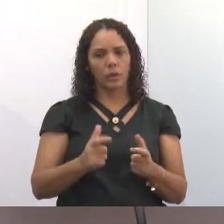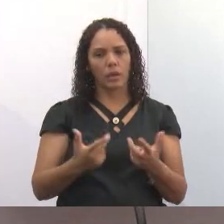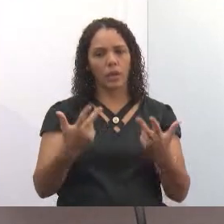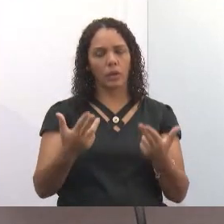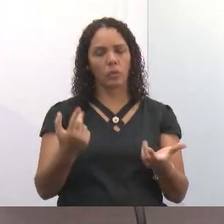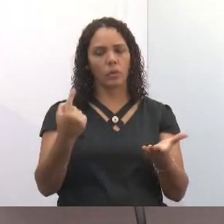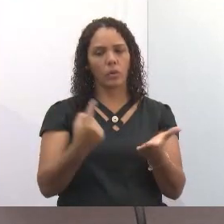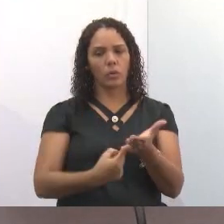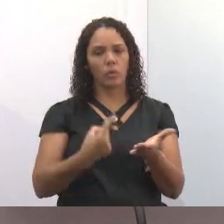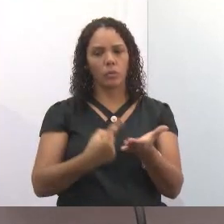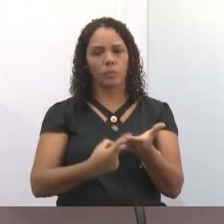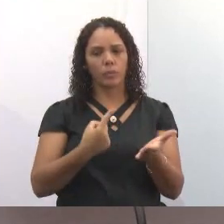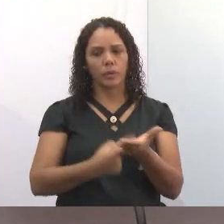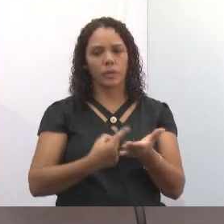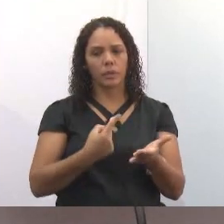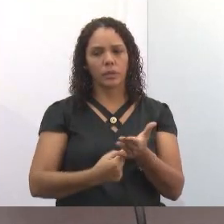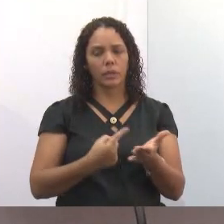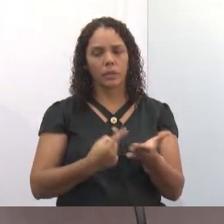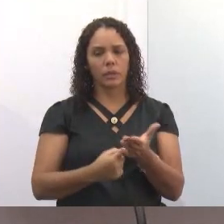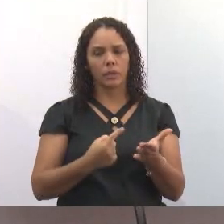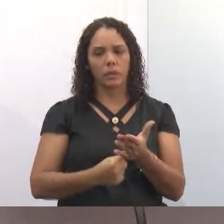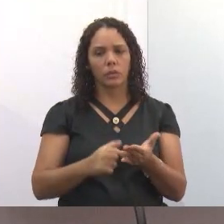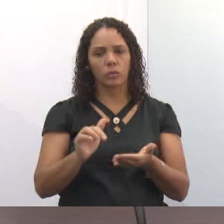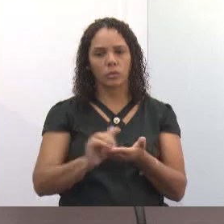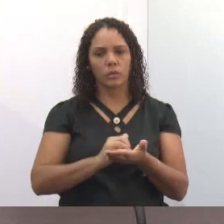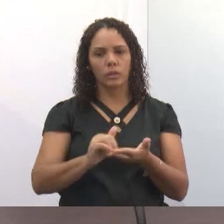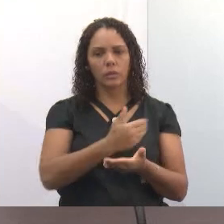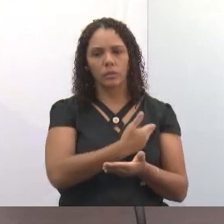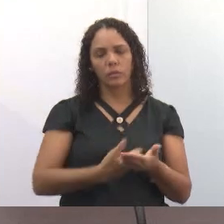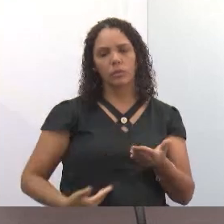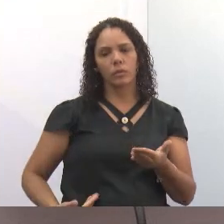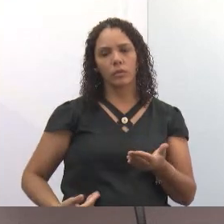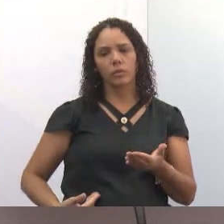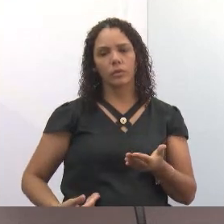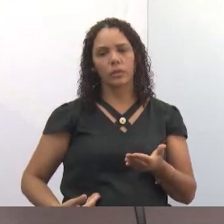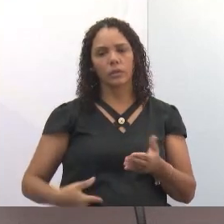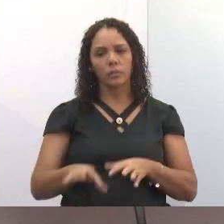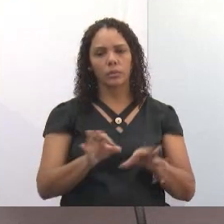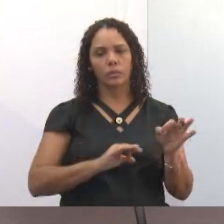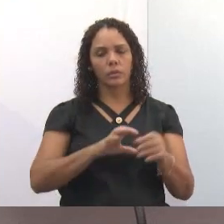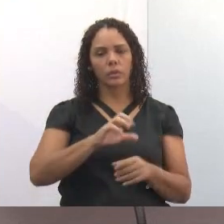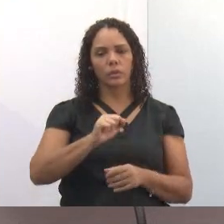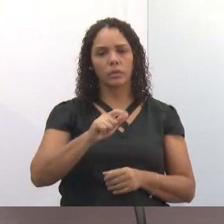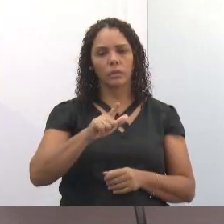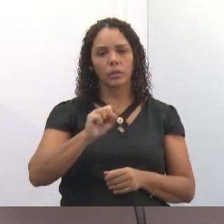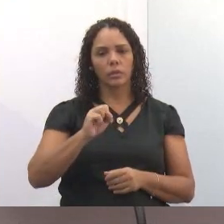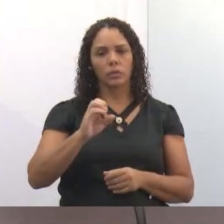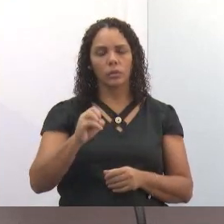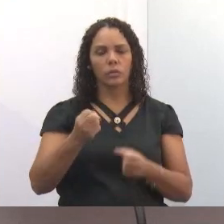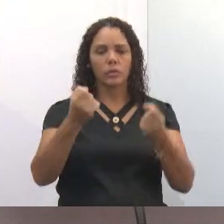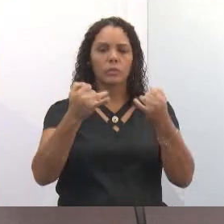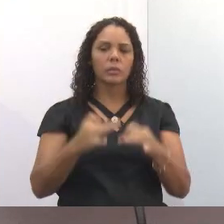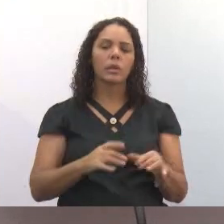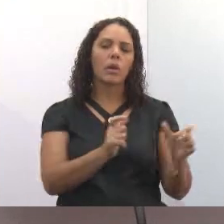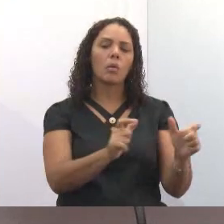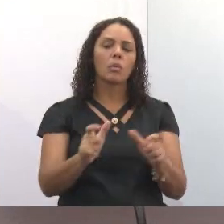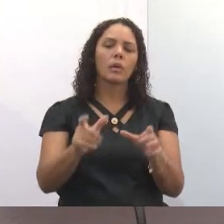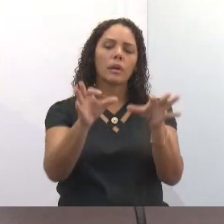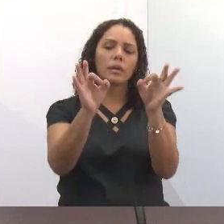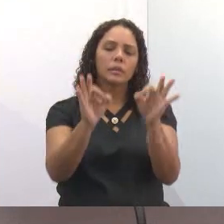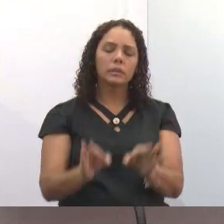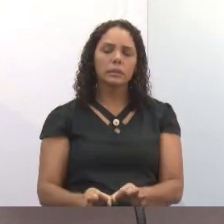acordo com o até então secretário de Governo e Planejamento, Celso Florencio? Favor apontar a exata